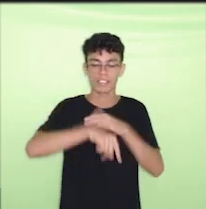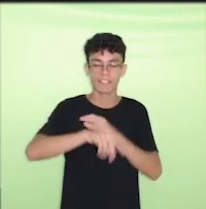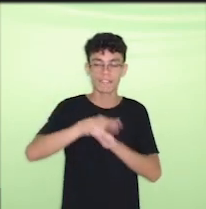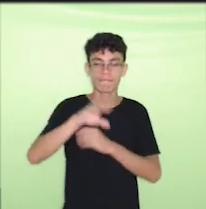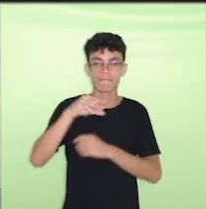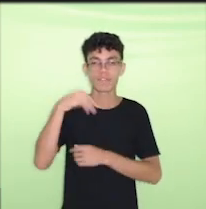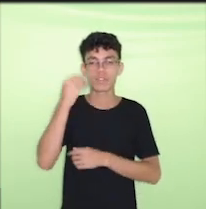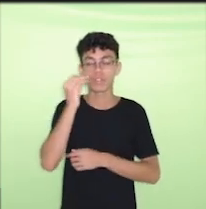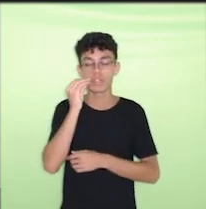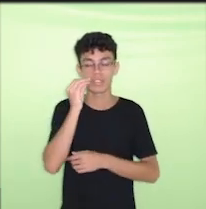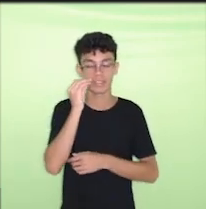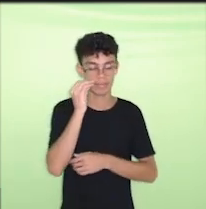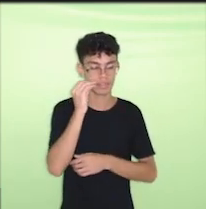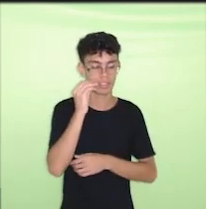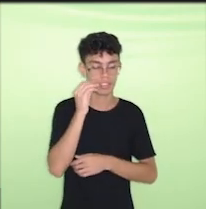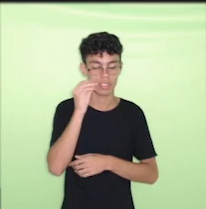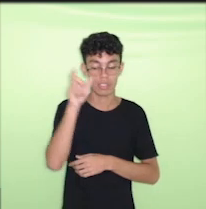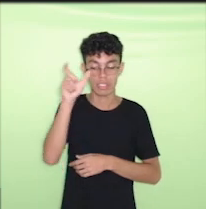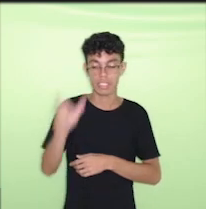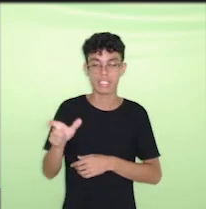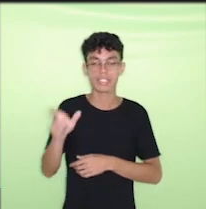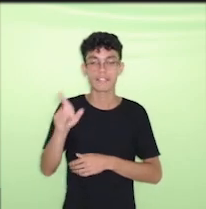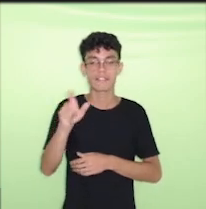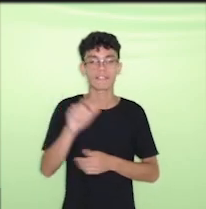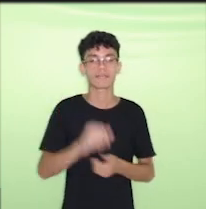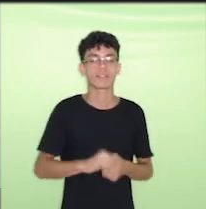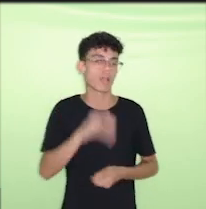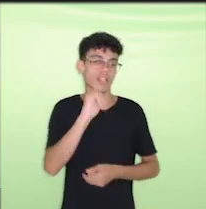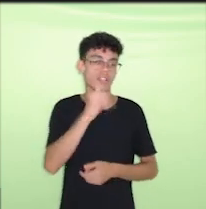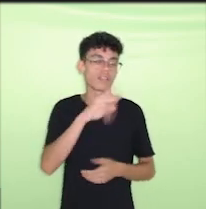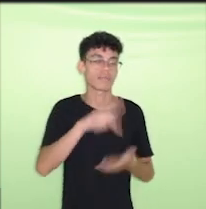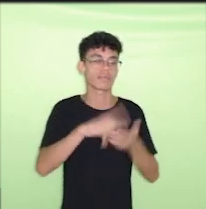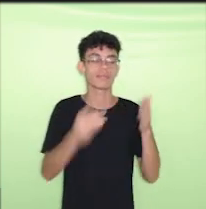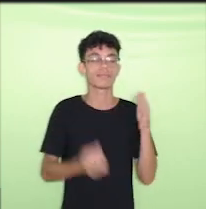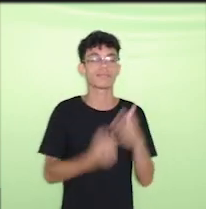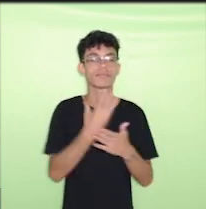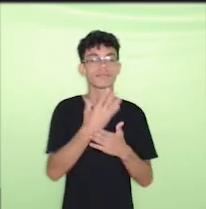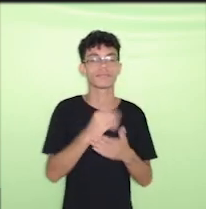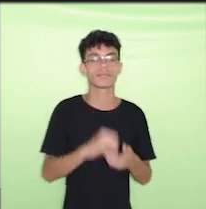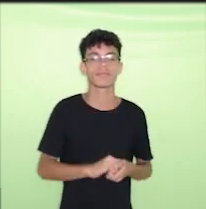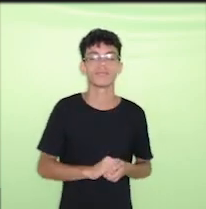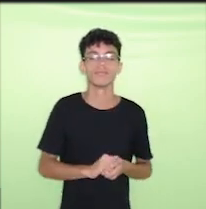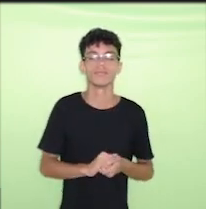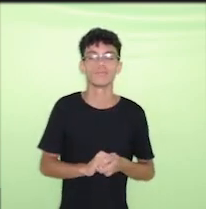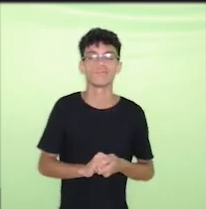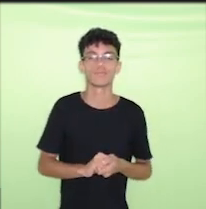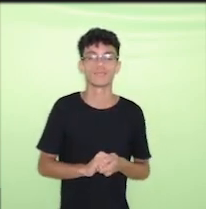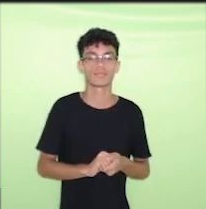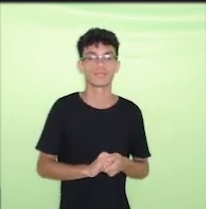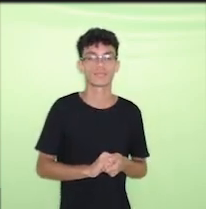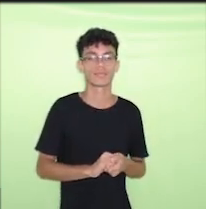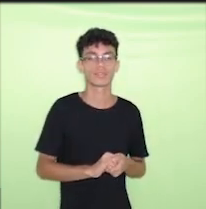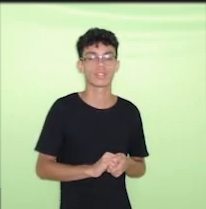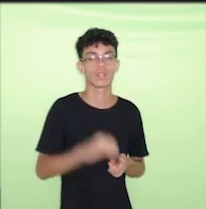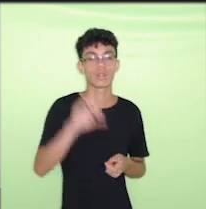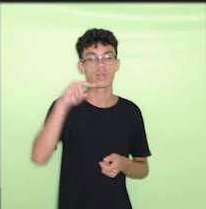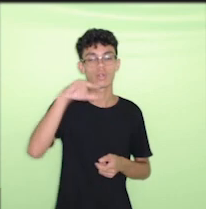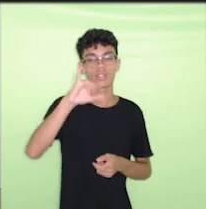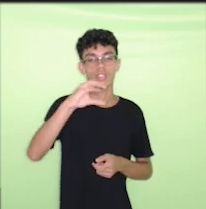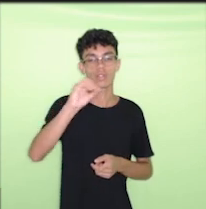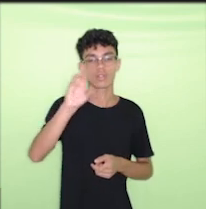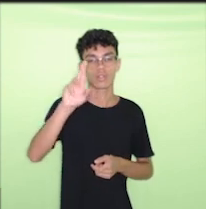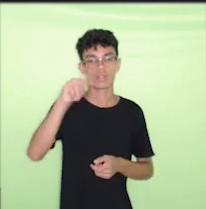que eu tinha da obra da Hilda foi nessas narrativas poéticas, nas ficções, né? Em mais específico, o Unicórnio